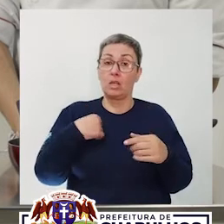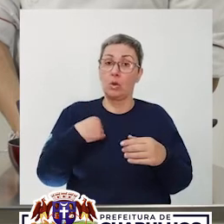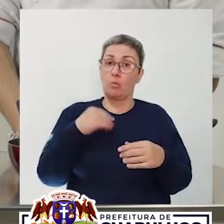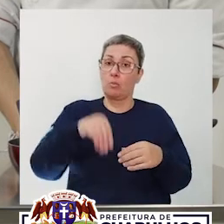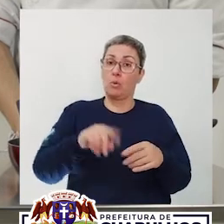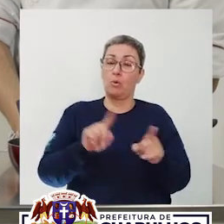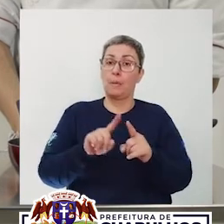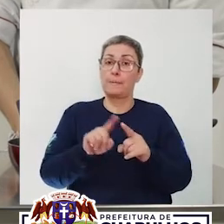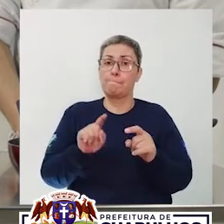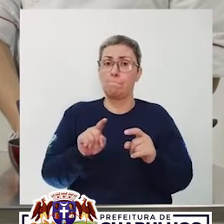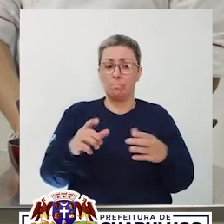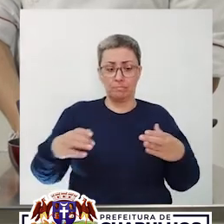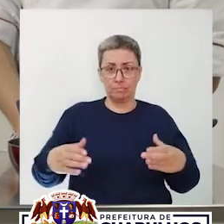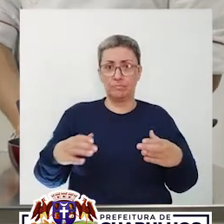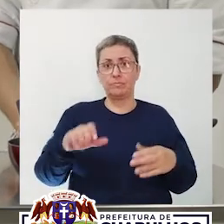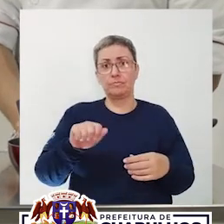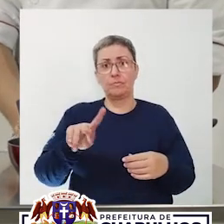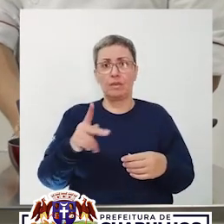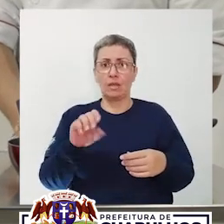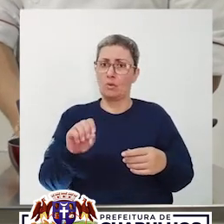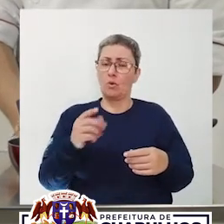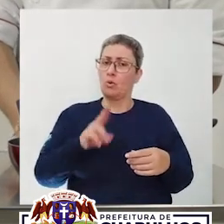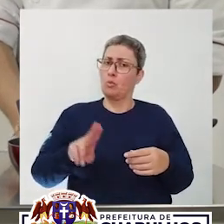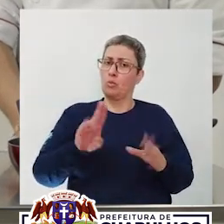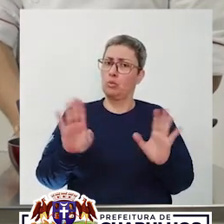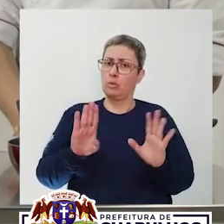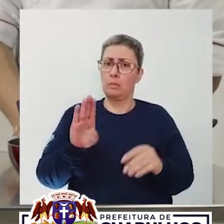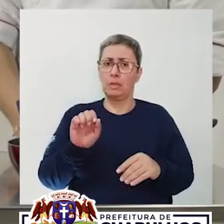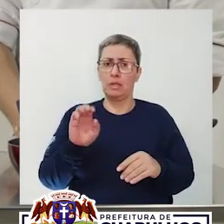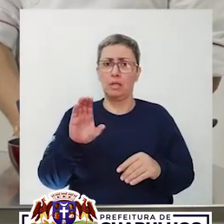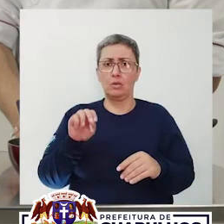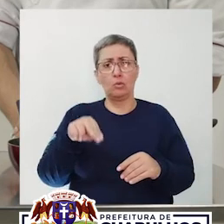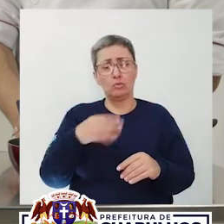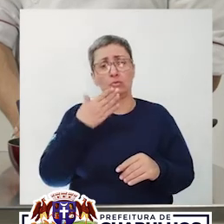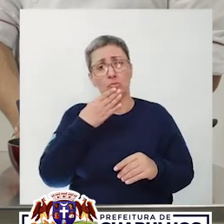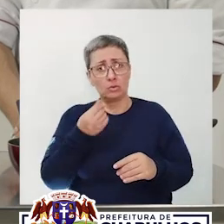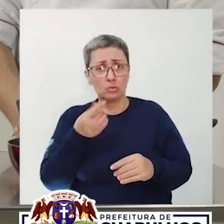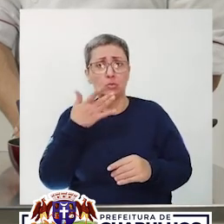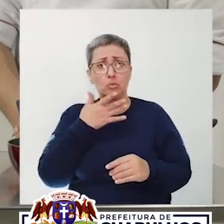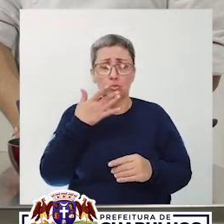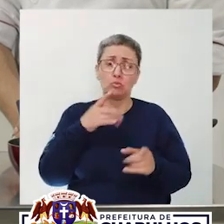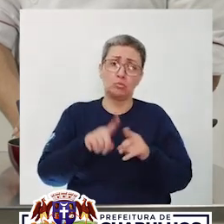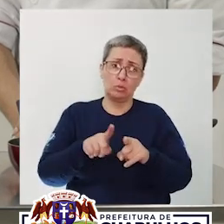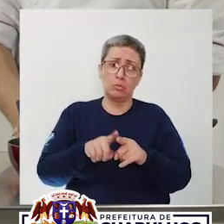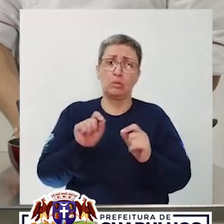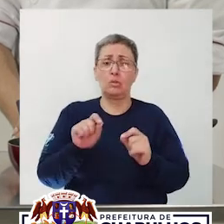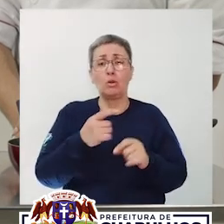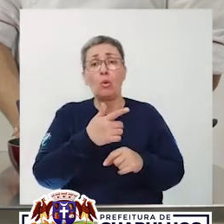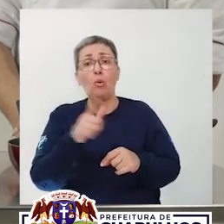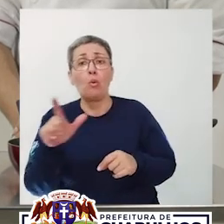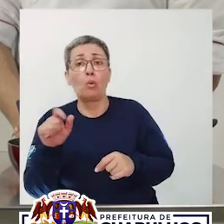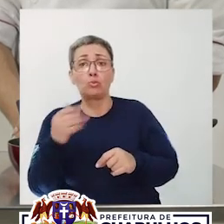Apesar que eu não coloco, porque torta de alho poró, eu não, costumo não colocar o bacon. Mas ele fica saboroso se você colocar bacon